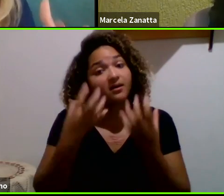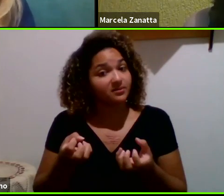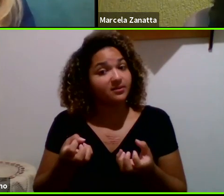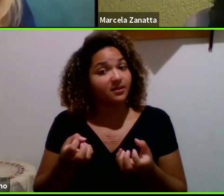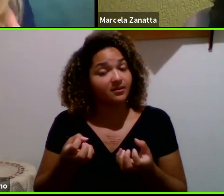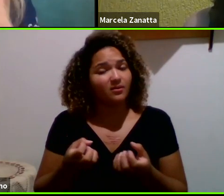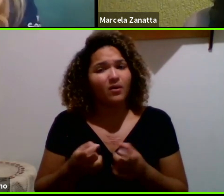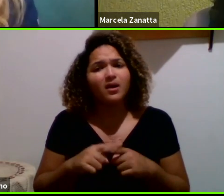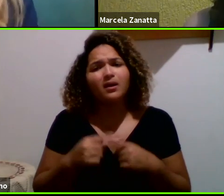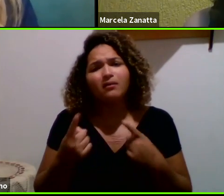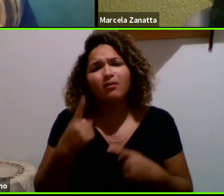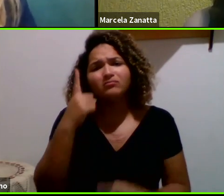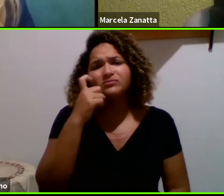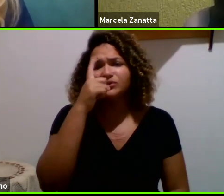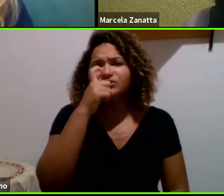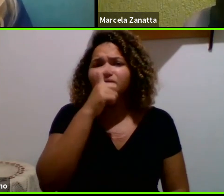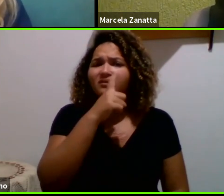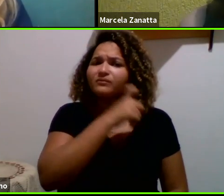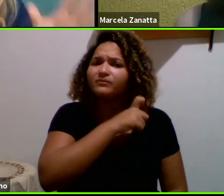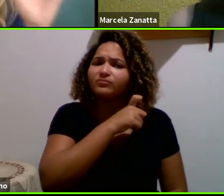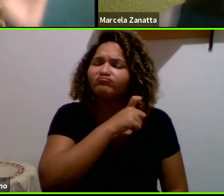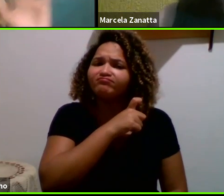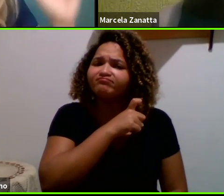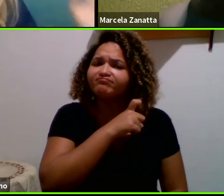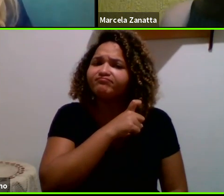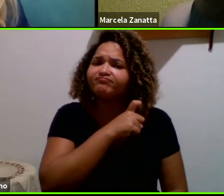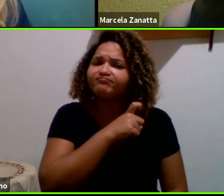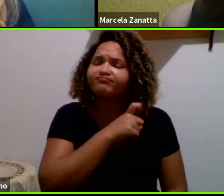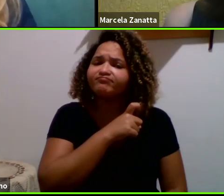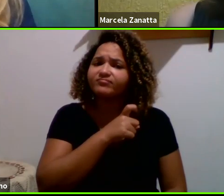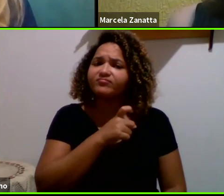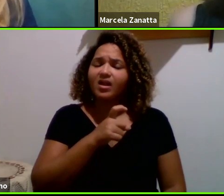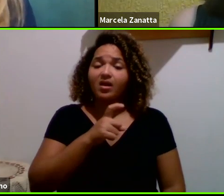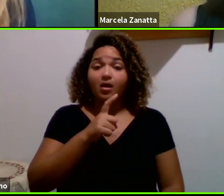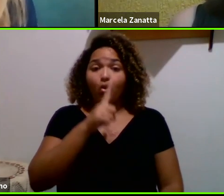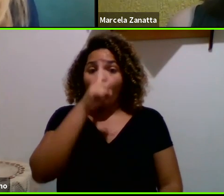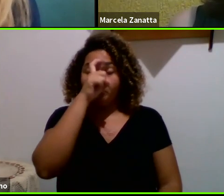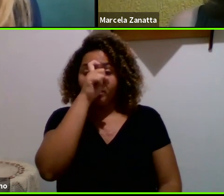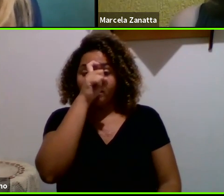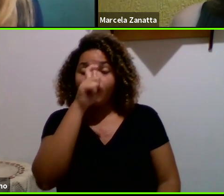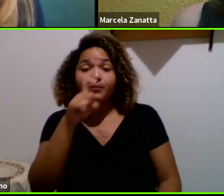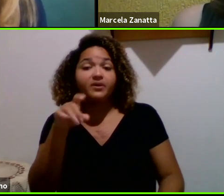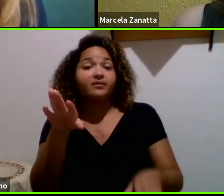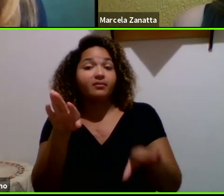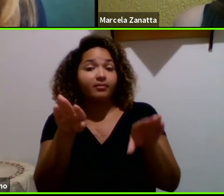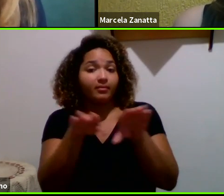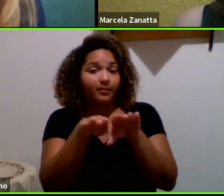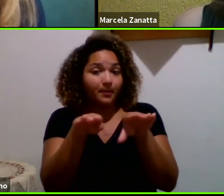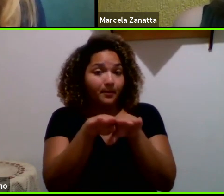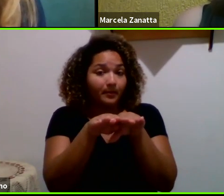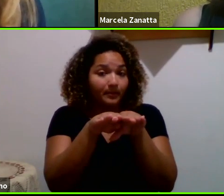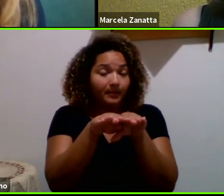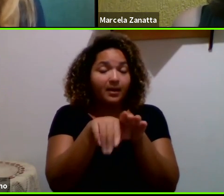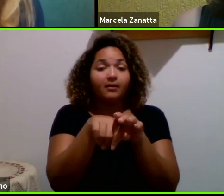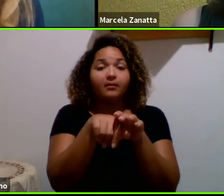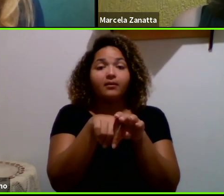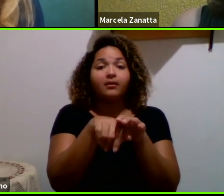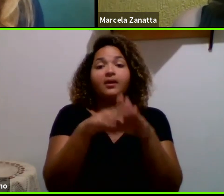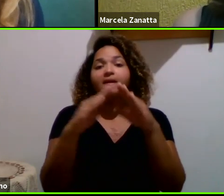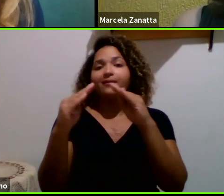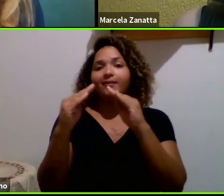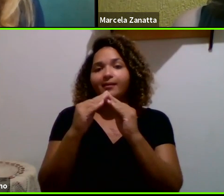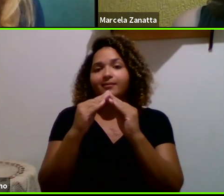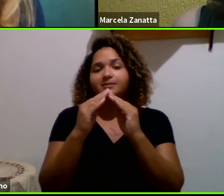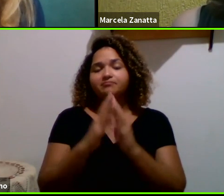ambiente hospitalar e no ambiente domiciliar? E logo em seguida partiremos para a verticalização do parto.